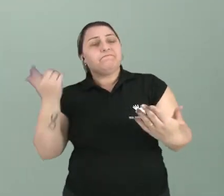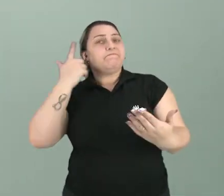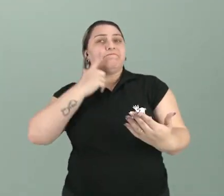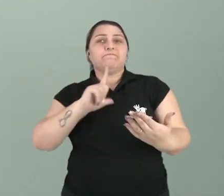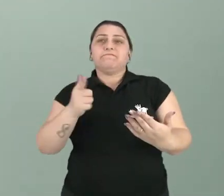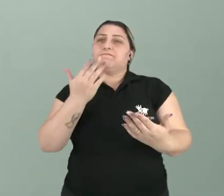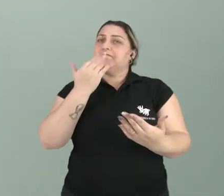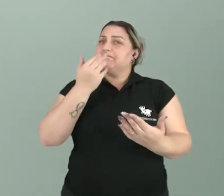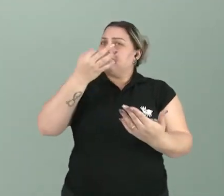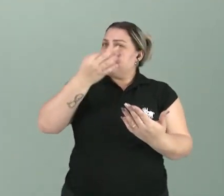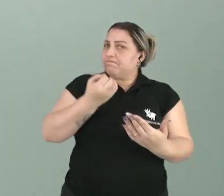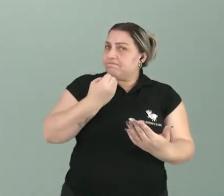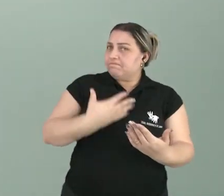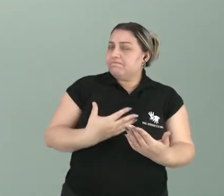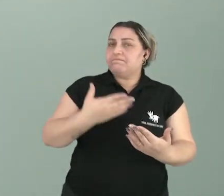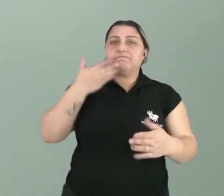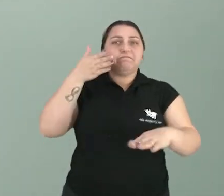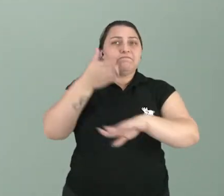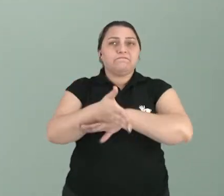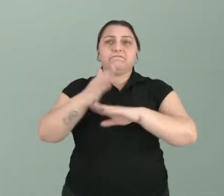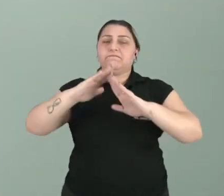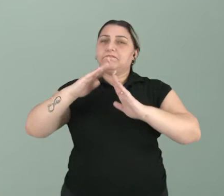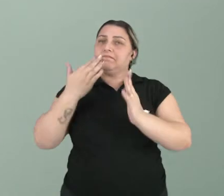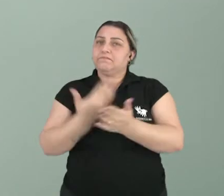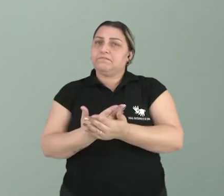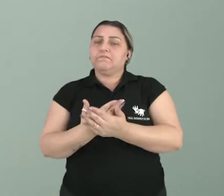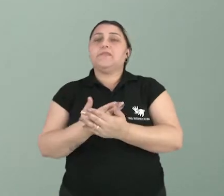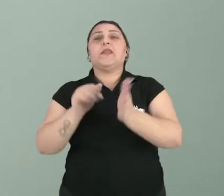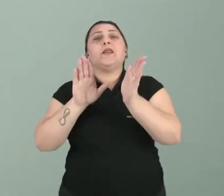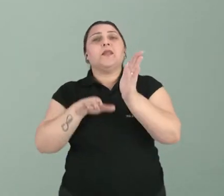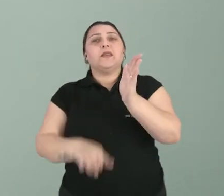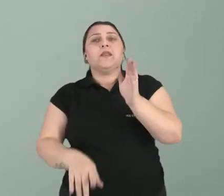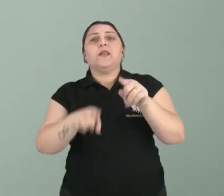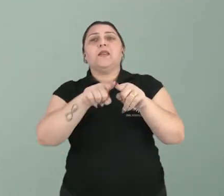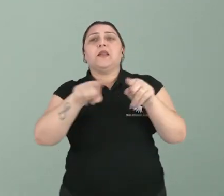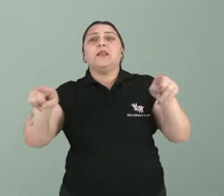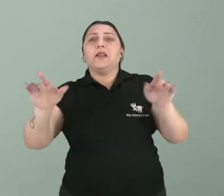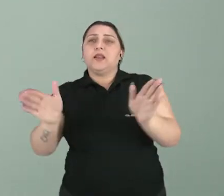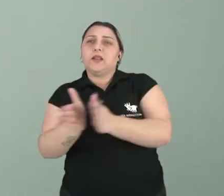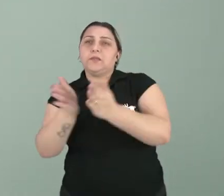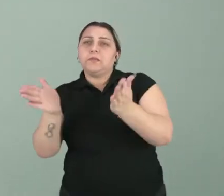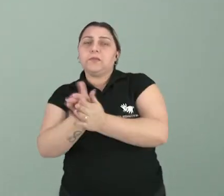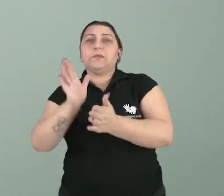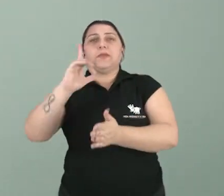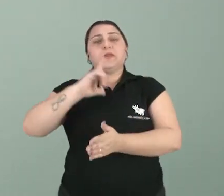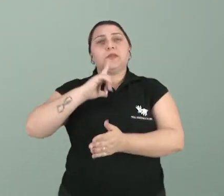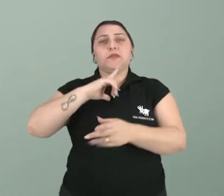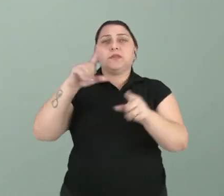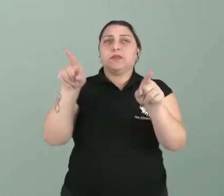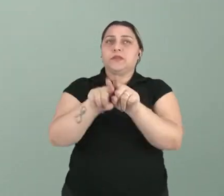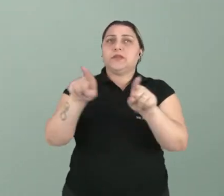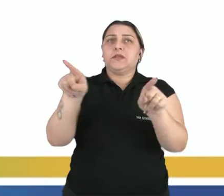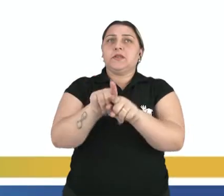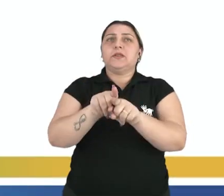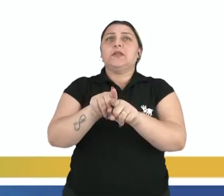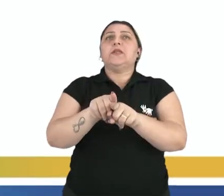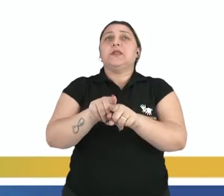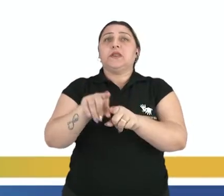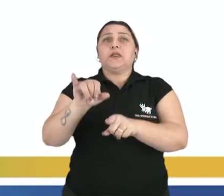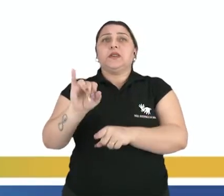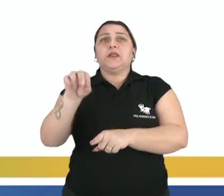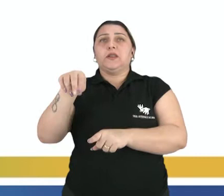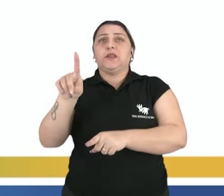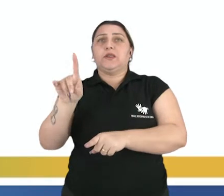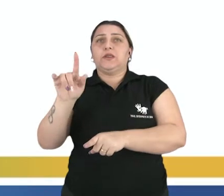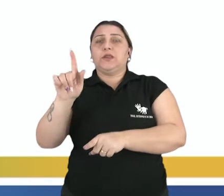conseguem ter uma alimentação, não conseguem frequentar a escola, eles estão abaixo da linha da pobreza. E existe também, gente, a linha de